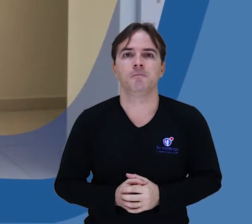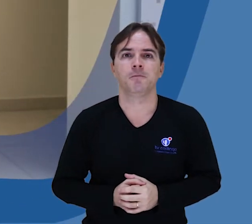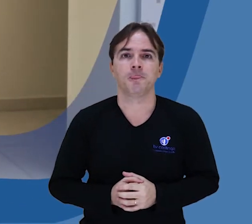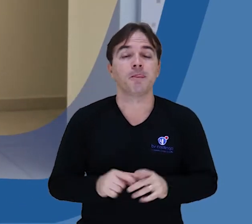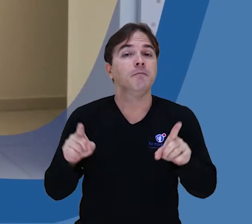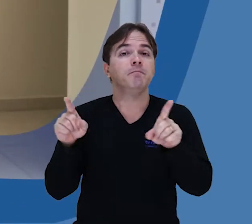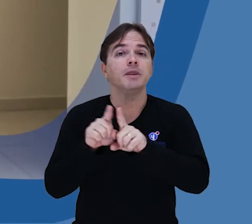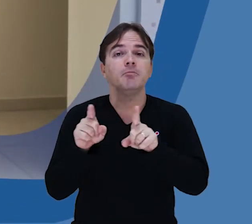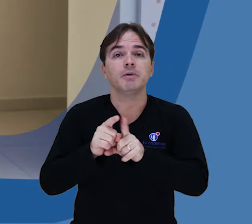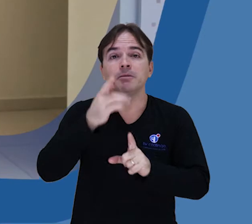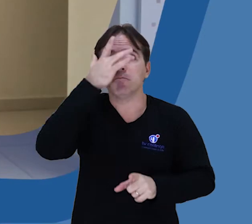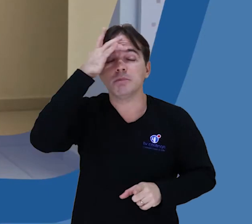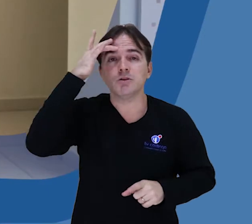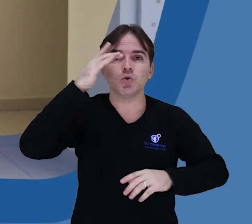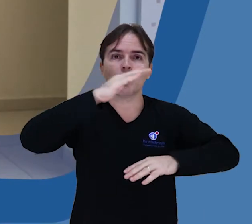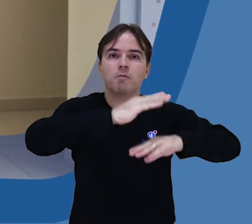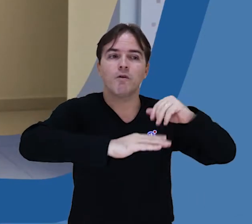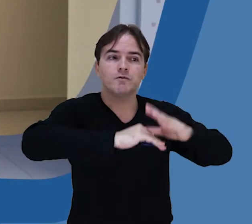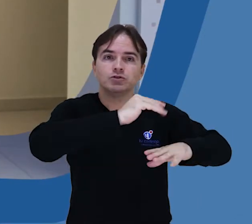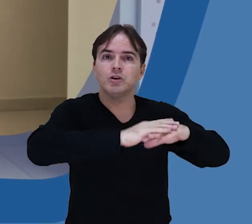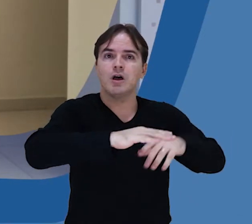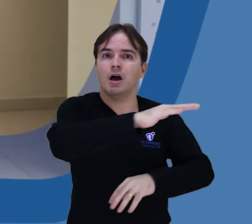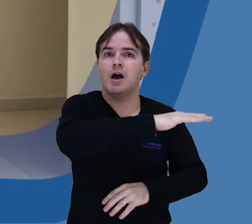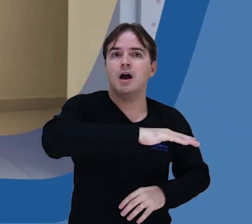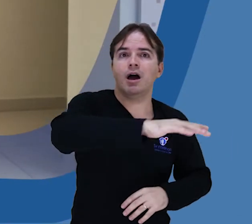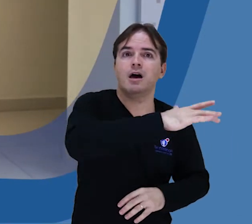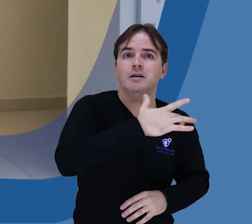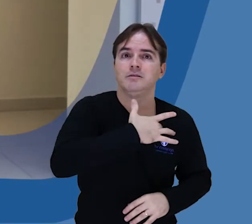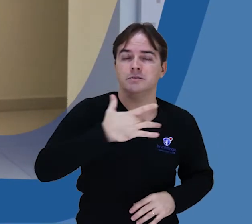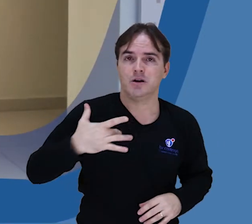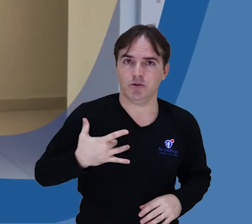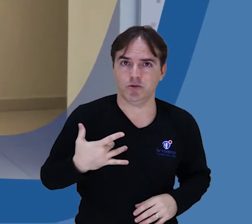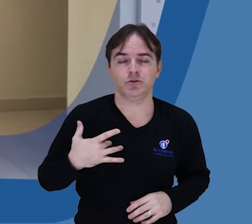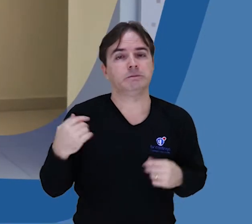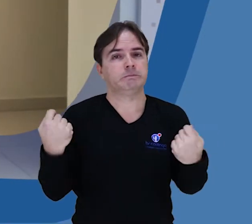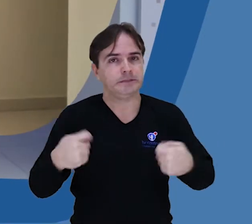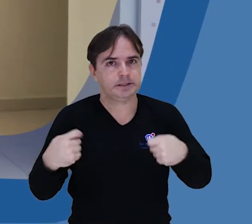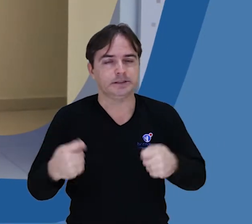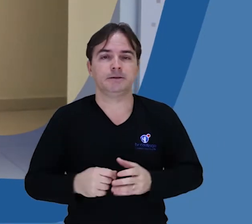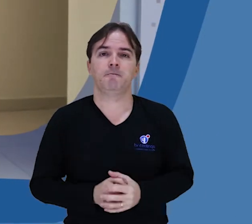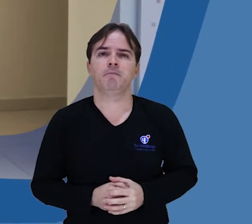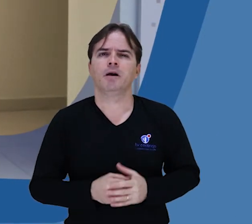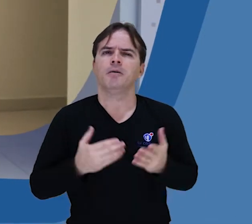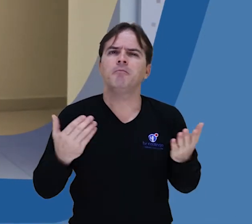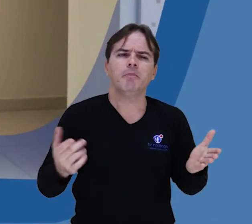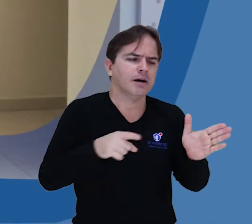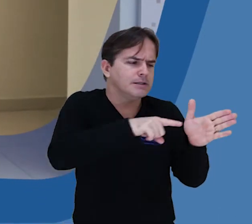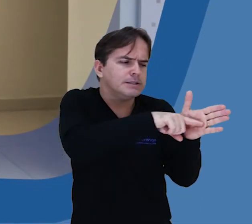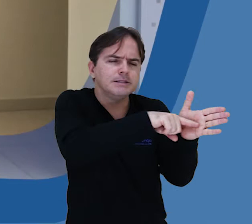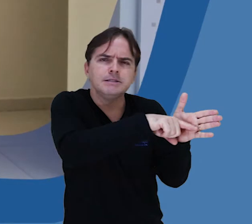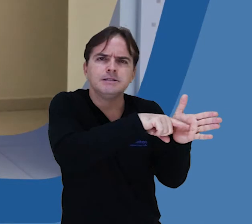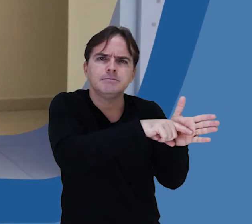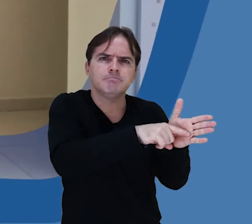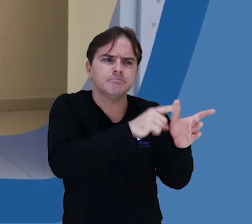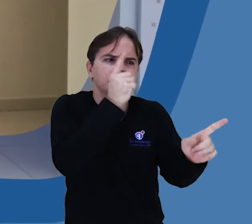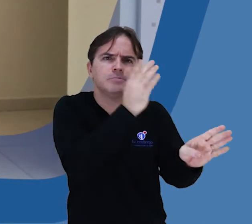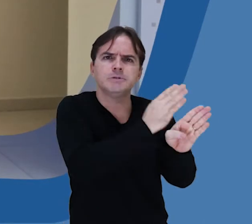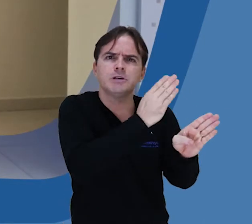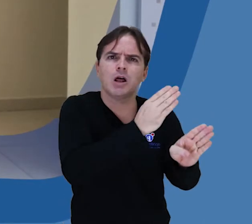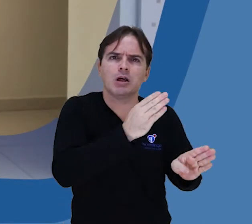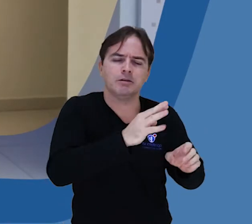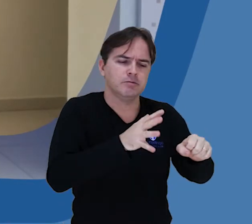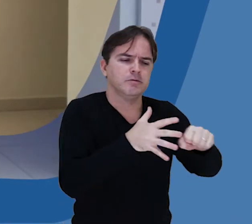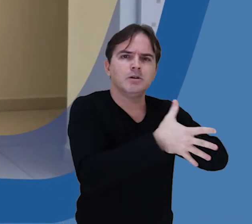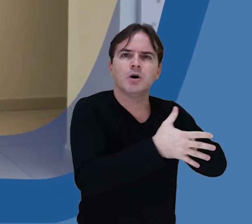os profissionais da saúde. Bom, quais são os tipos de testes utilizados aí para identificar o COVID-19?